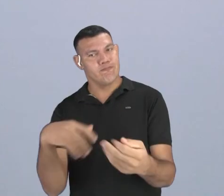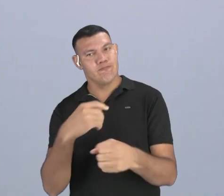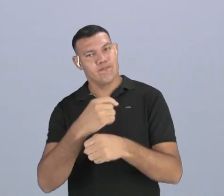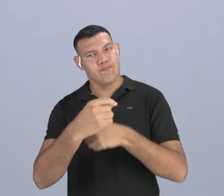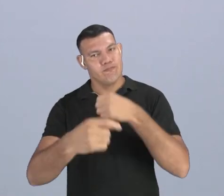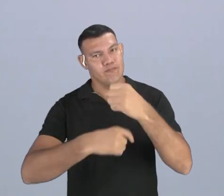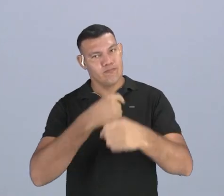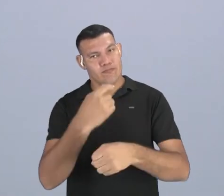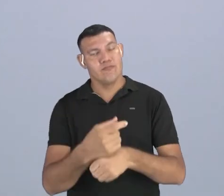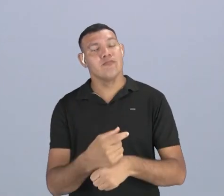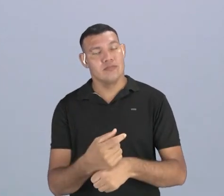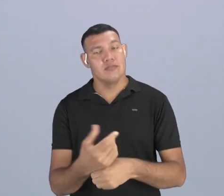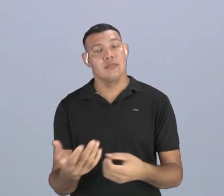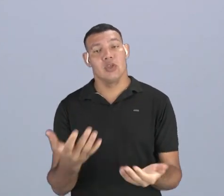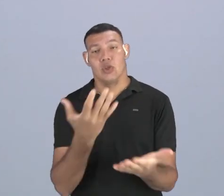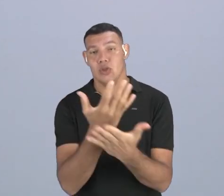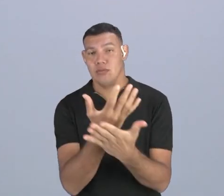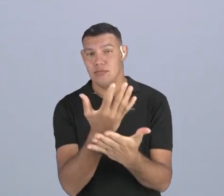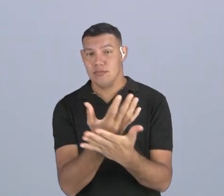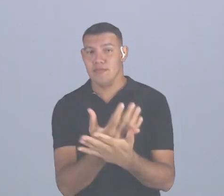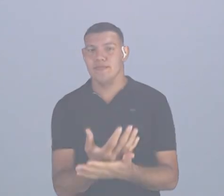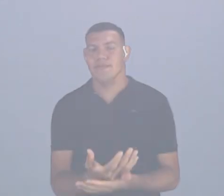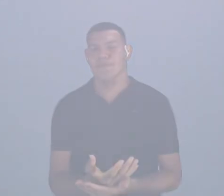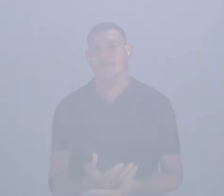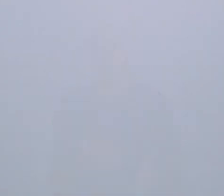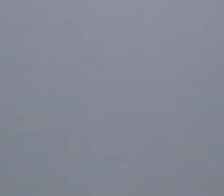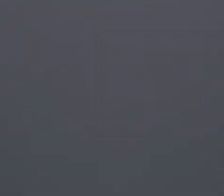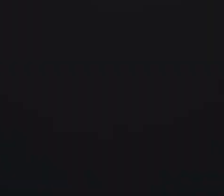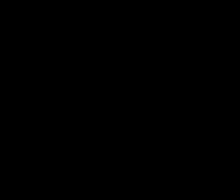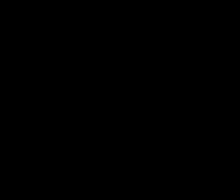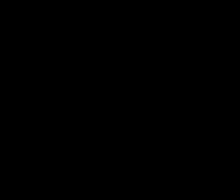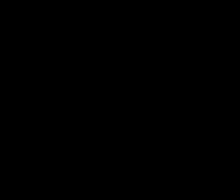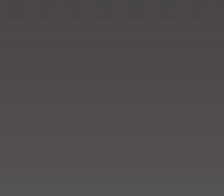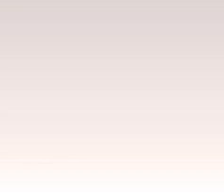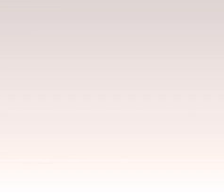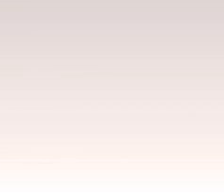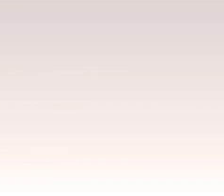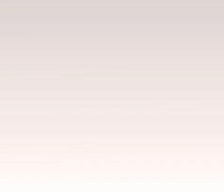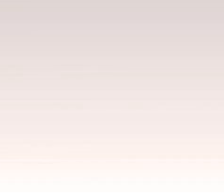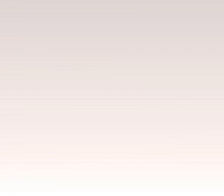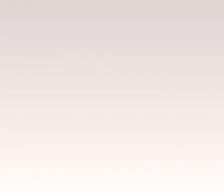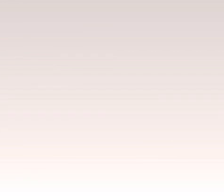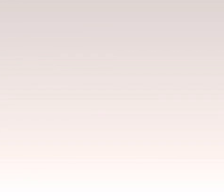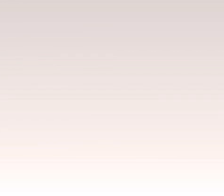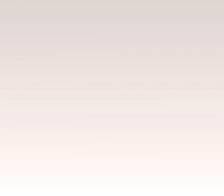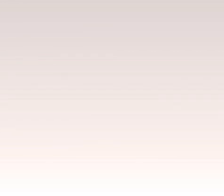fiquem com a gente aqui nas próximas aulas e bons estudos!